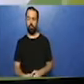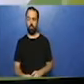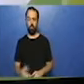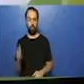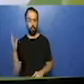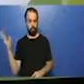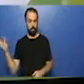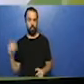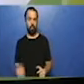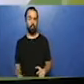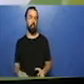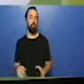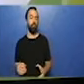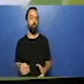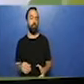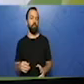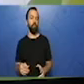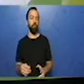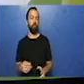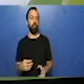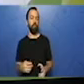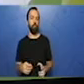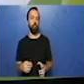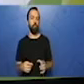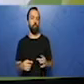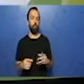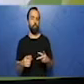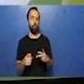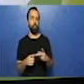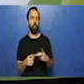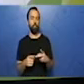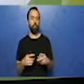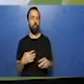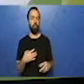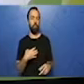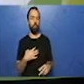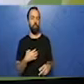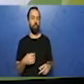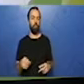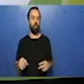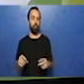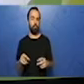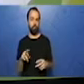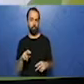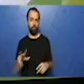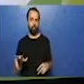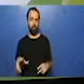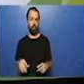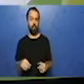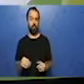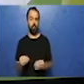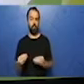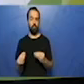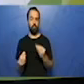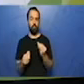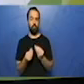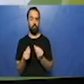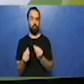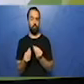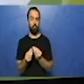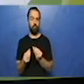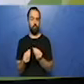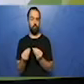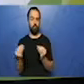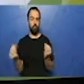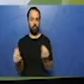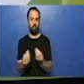Aqui nós temos a filtração agora de um outro tipo de substância, entre um sólido e um gás. Nesse processo acontece